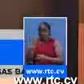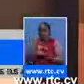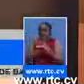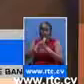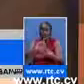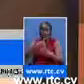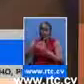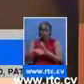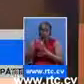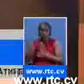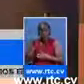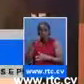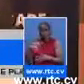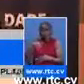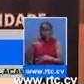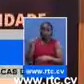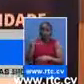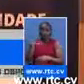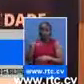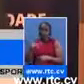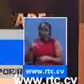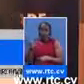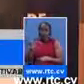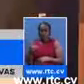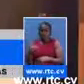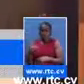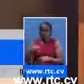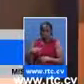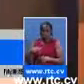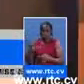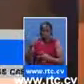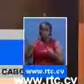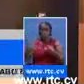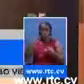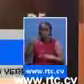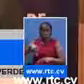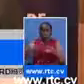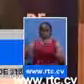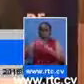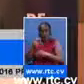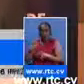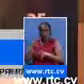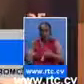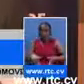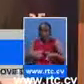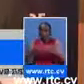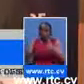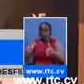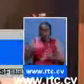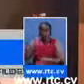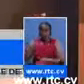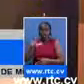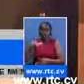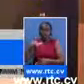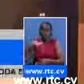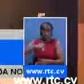praia ou de que uma mulher em São Vicente. E é neste sentido que estamos hoje aqui no município de Porto Novo. Estaremos amanhã em Ribeira Grande e no Paúl